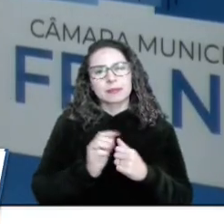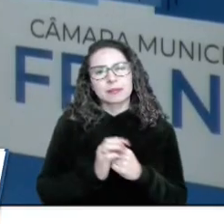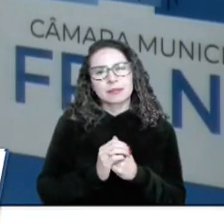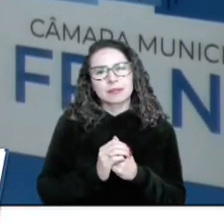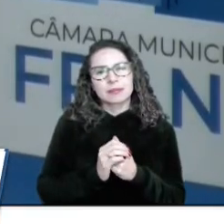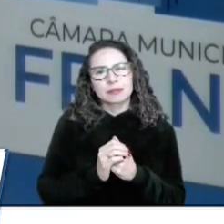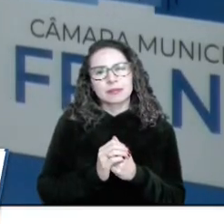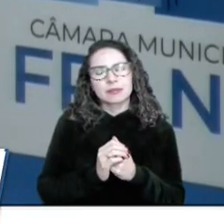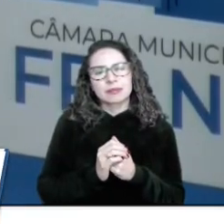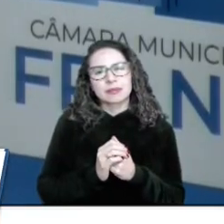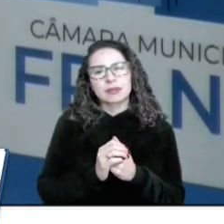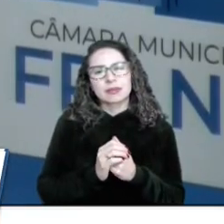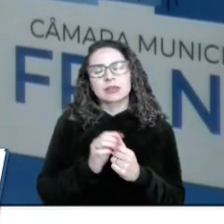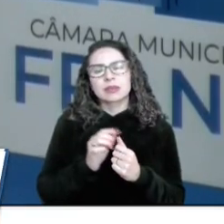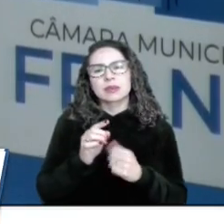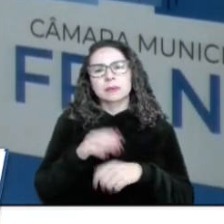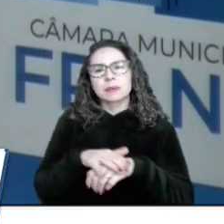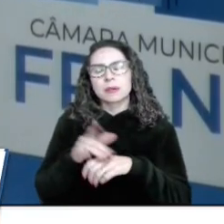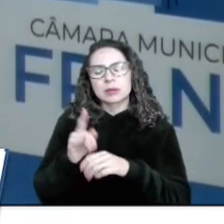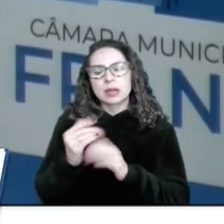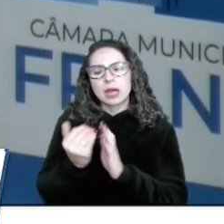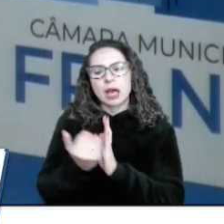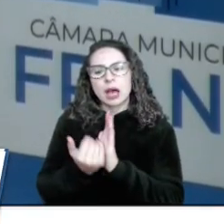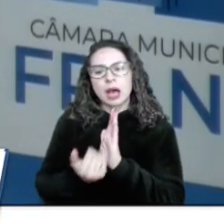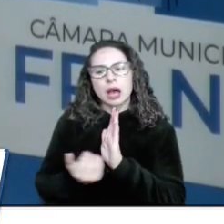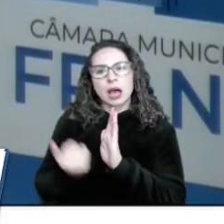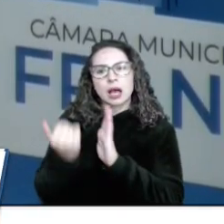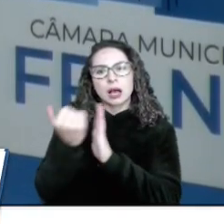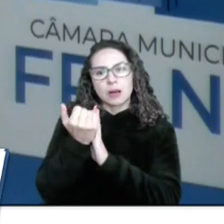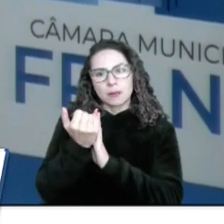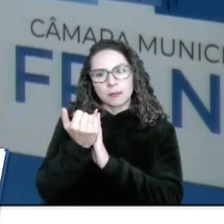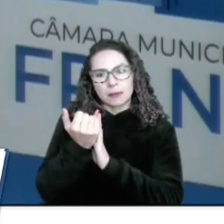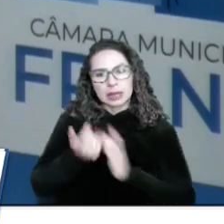quando você aumenta a sua despesa,